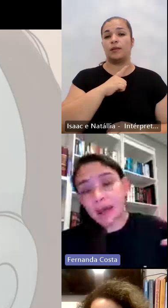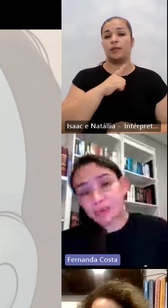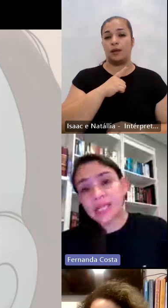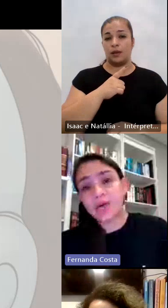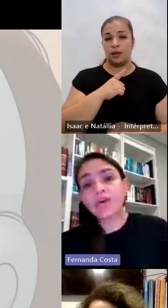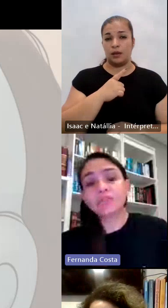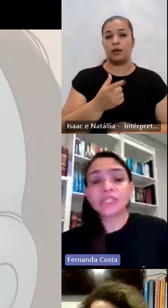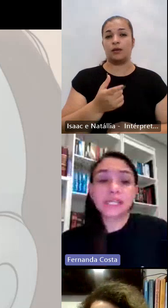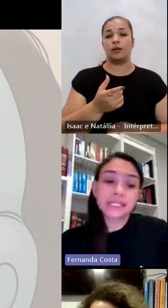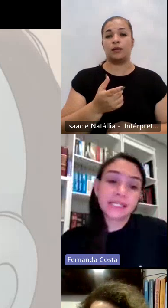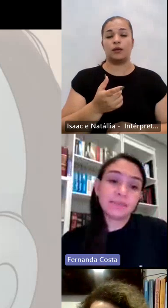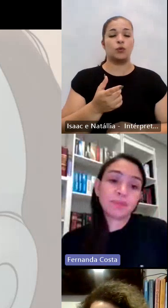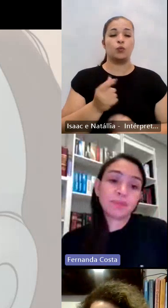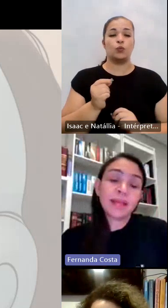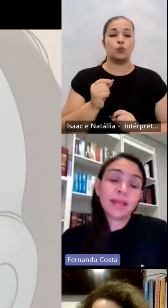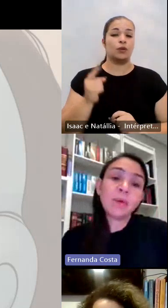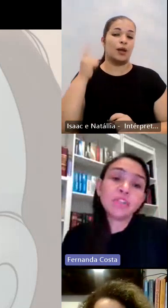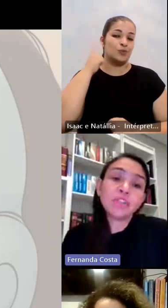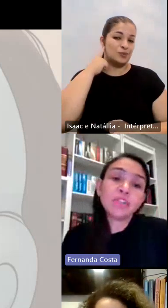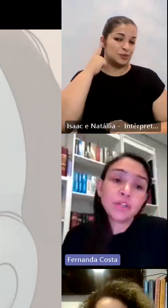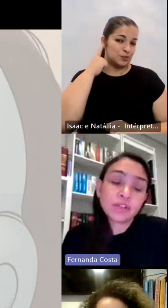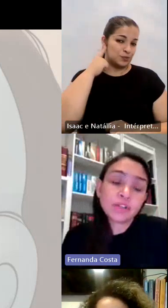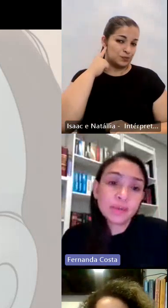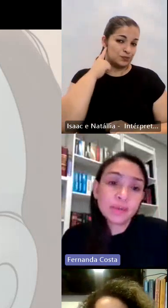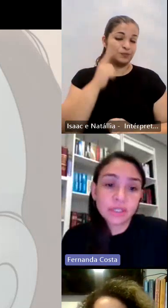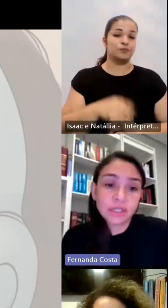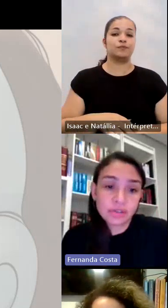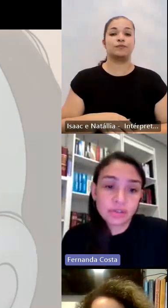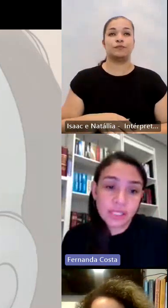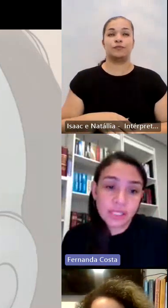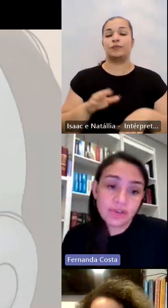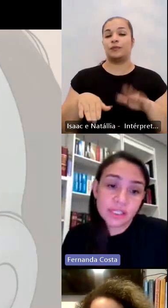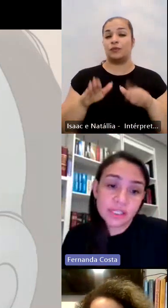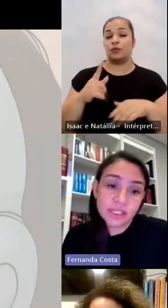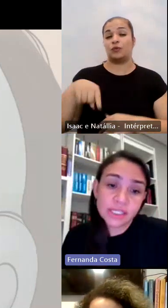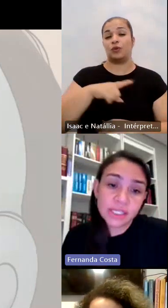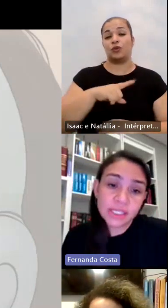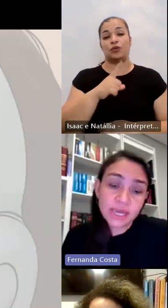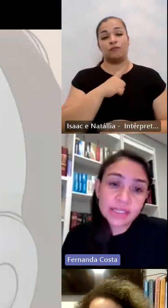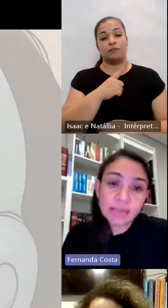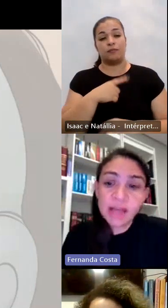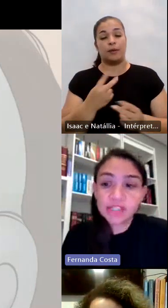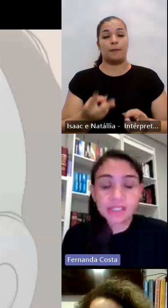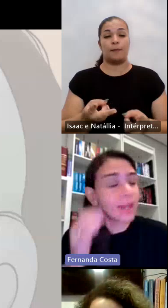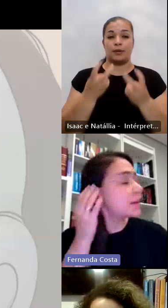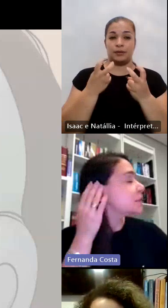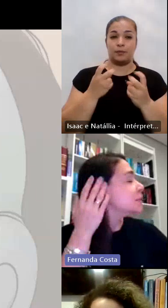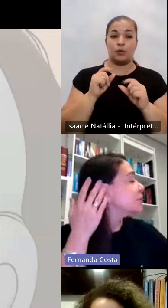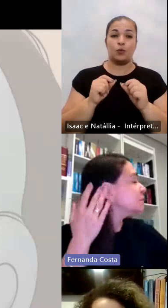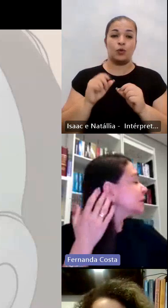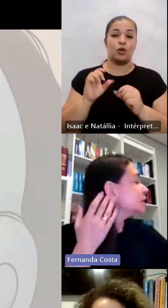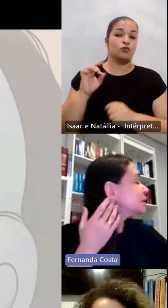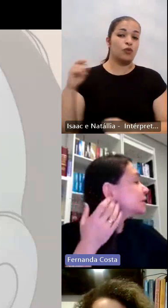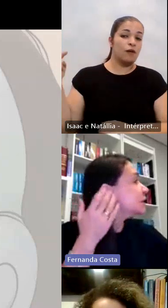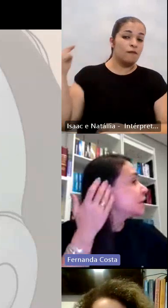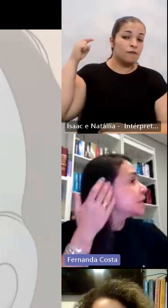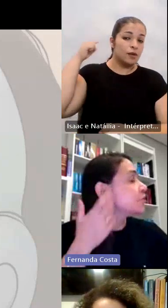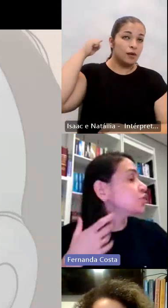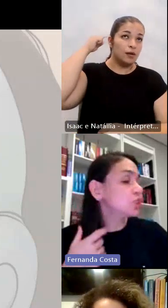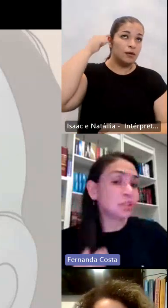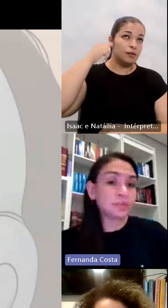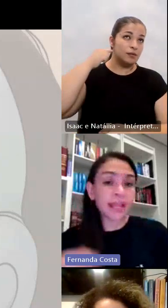dessa audição, vamos dizer assim, né? Normalmente o que nós vemos, o que nós observamos é só essa parte externa aqui, né?